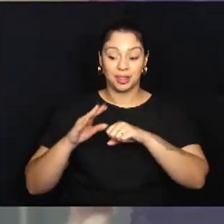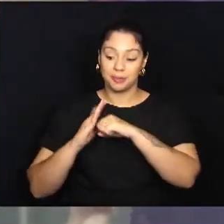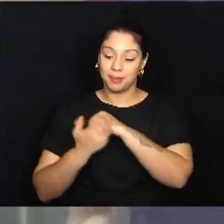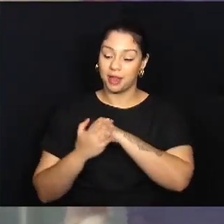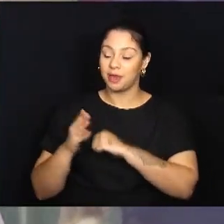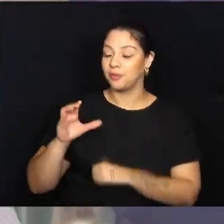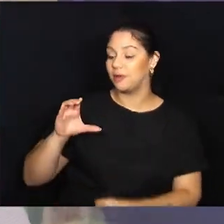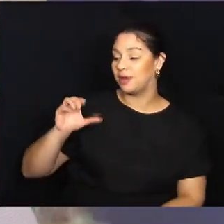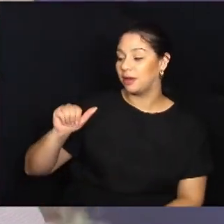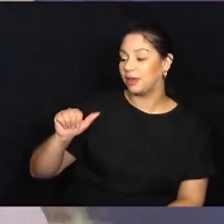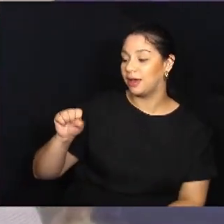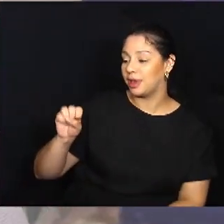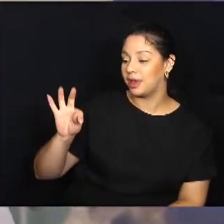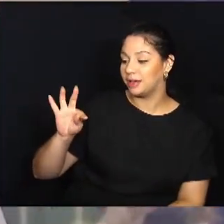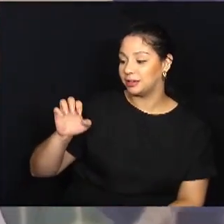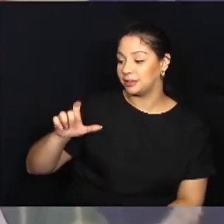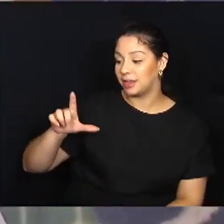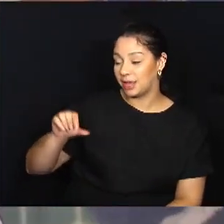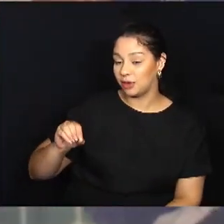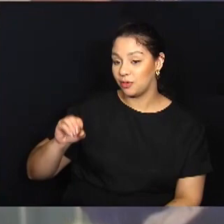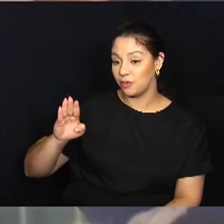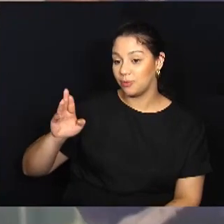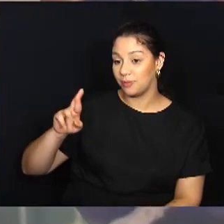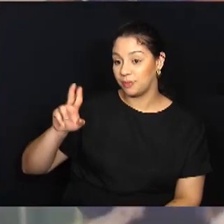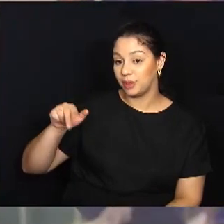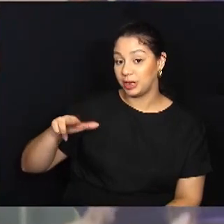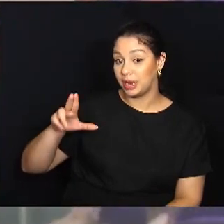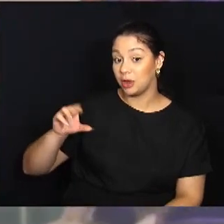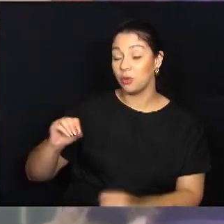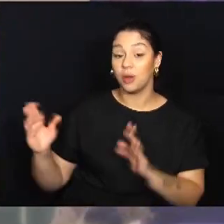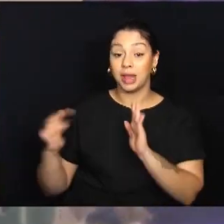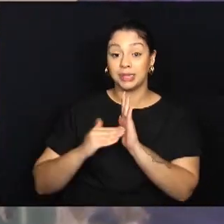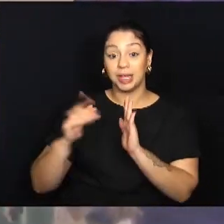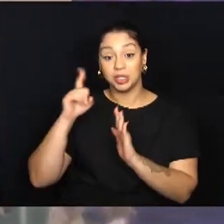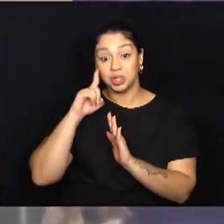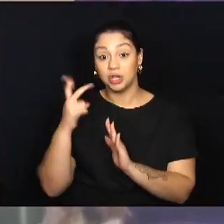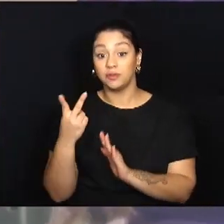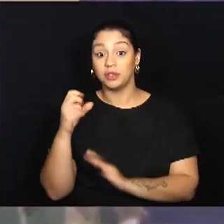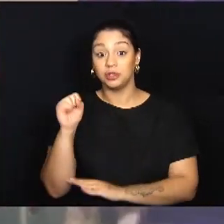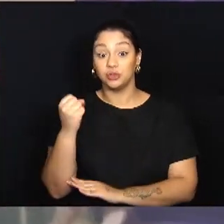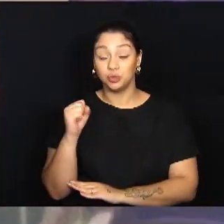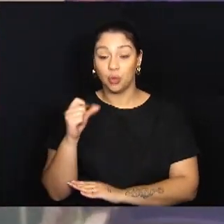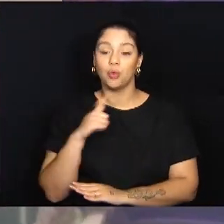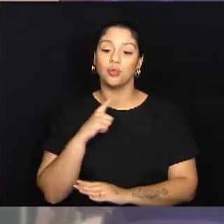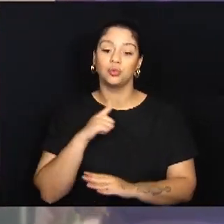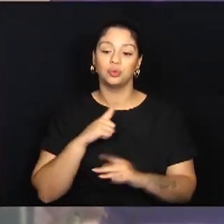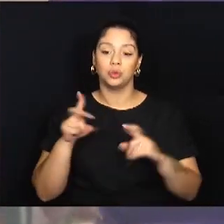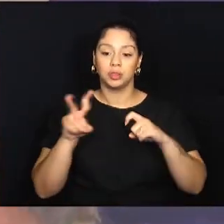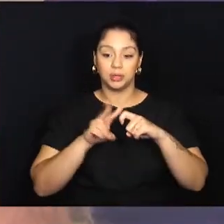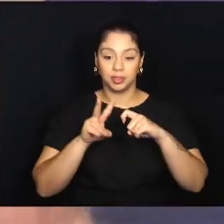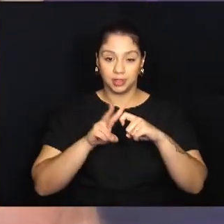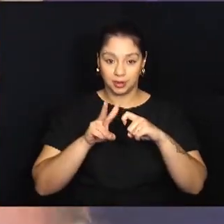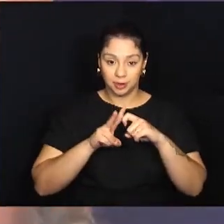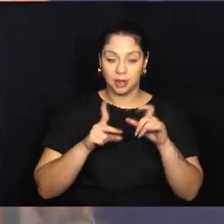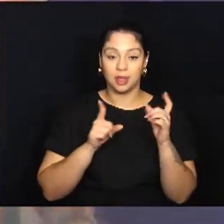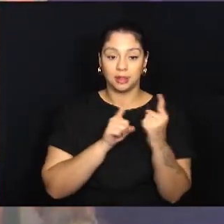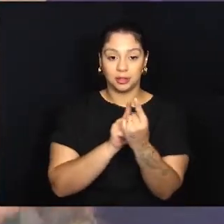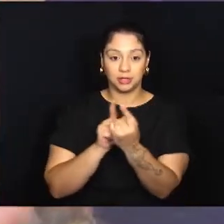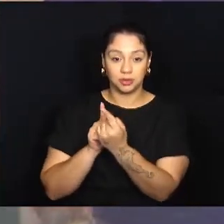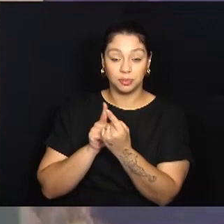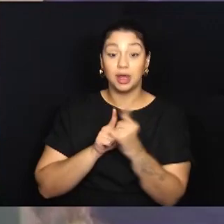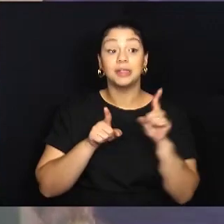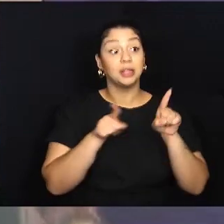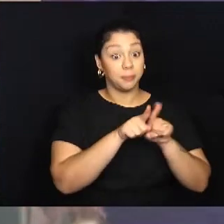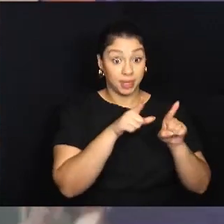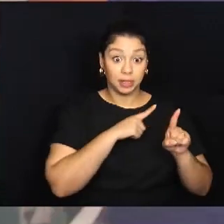Branco, o atendimento vai até o dia 28, consultório veterinário móvel tem também no Bosque,